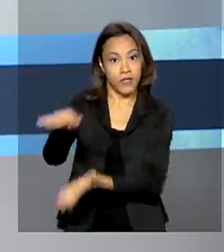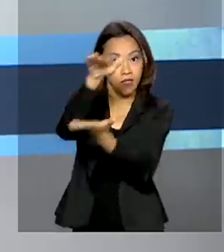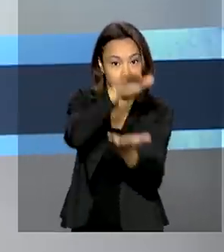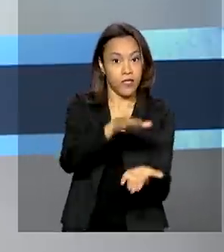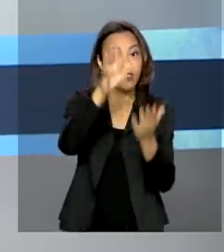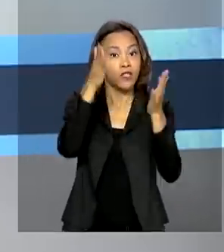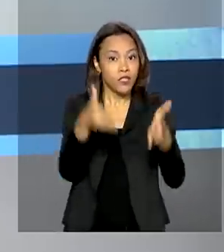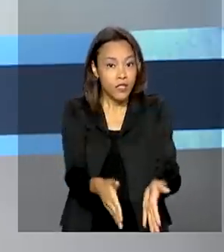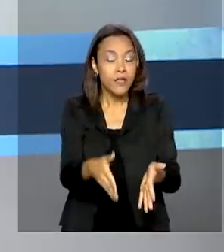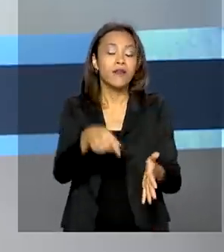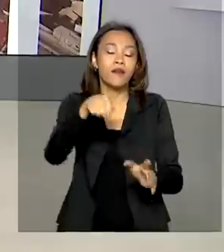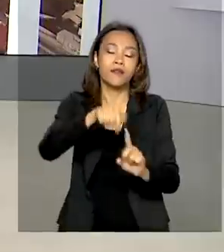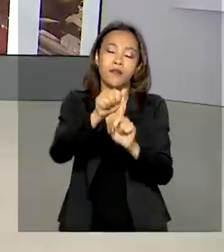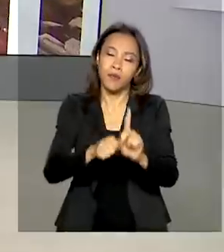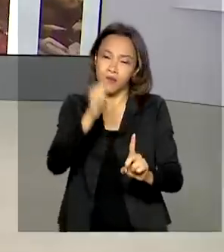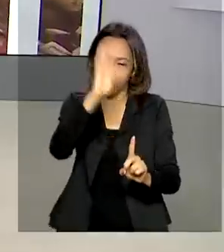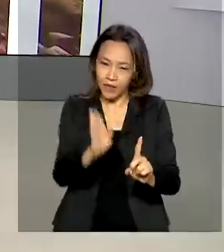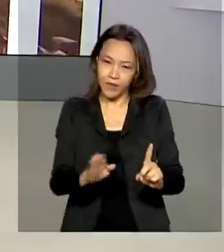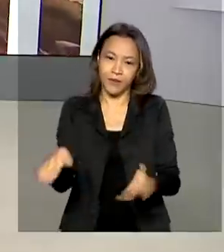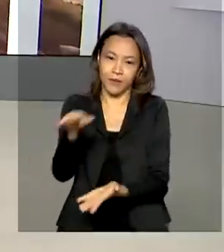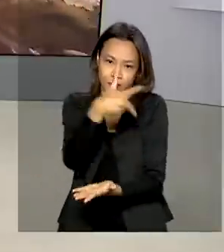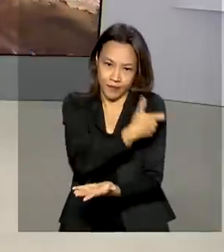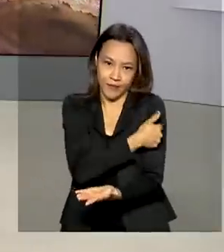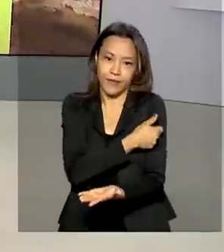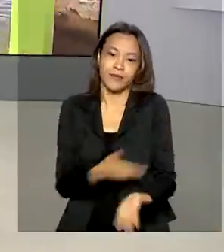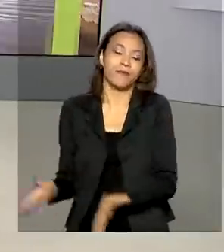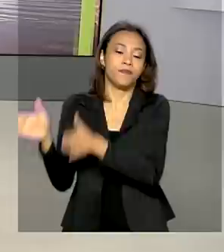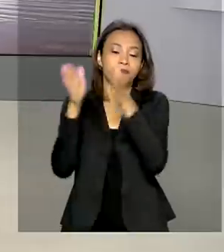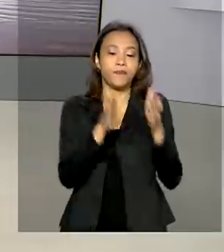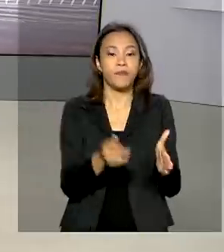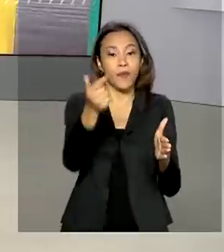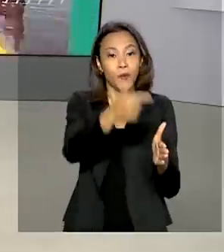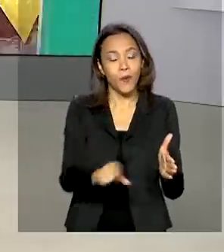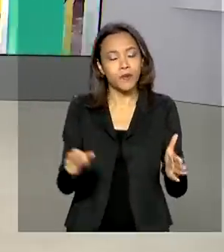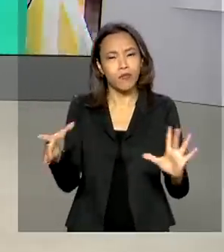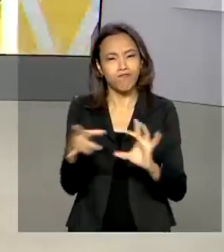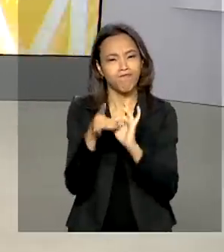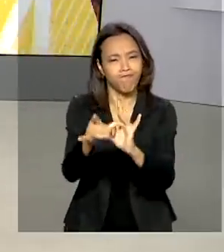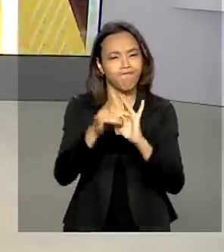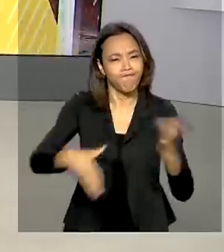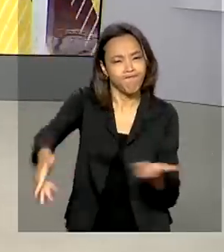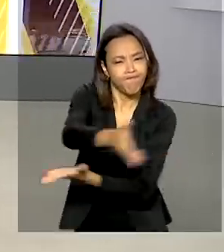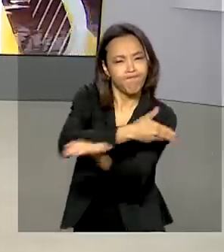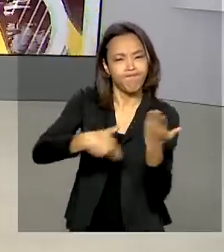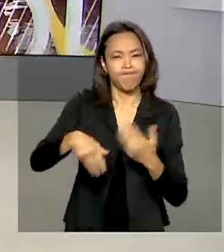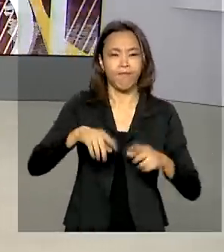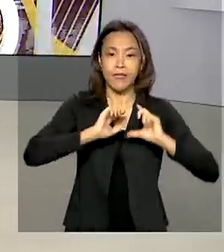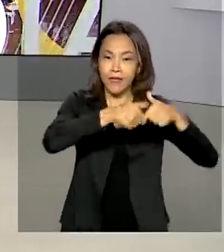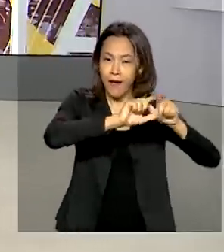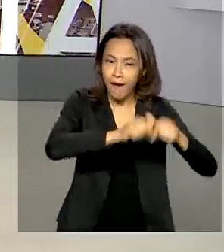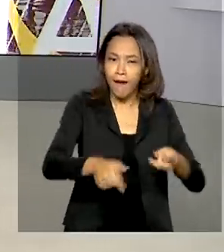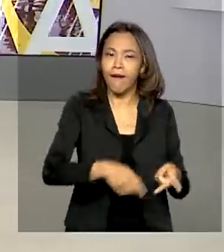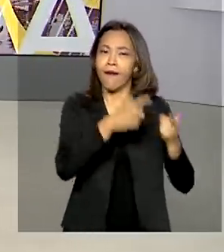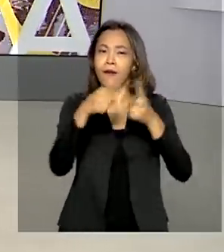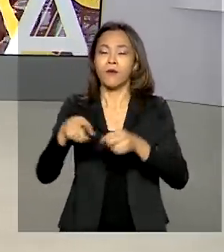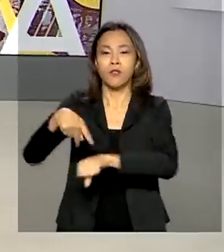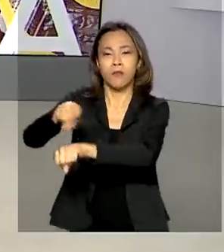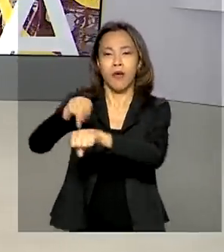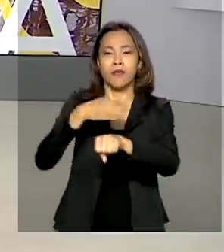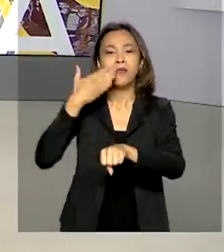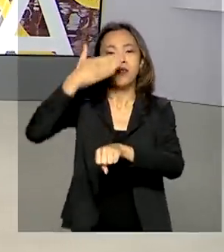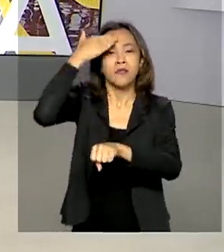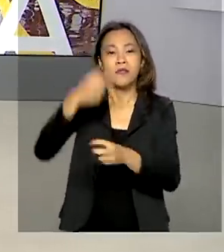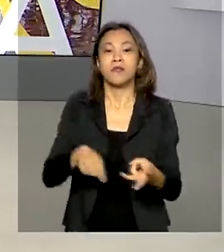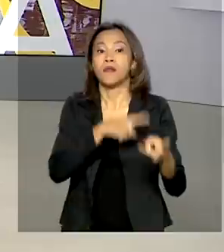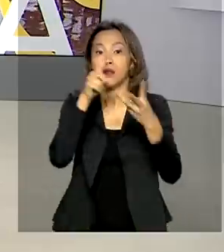mês aqui no país. Uma corrente de solidariedade. Embaixadas de Israel, dos Emirados Árabes Unidos e